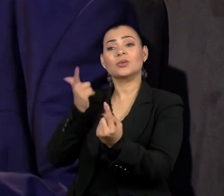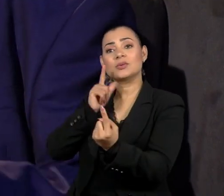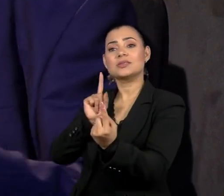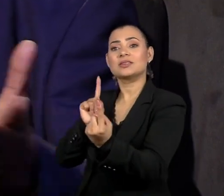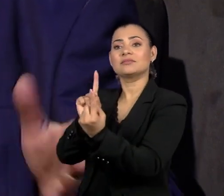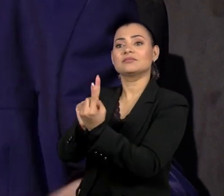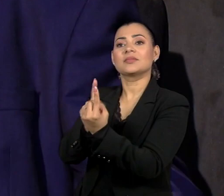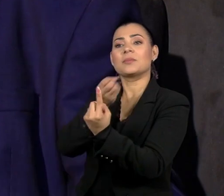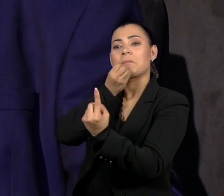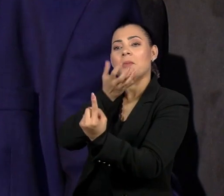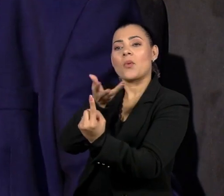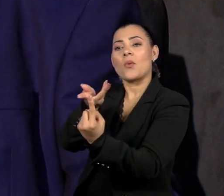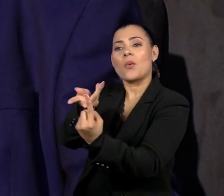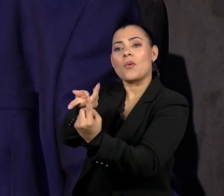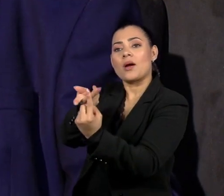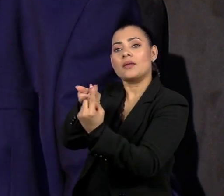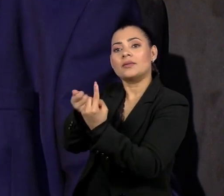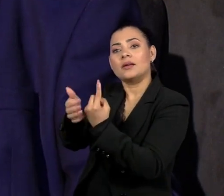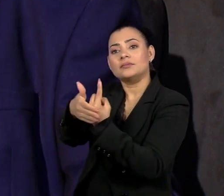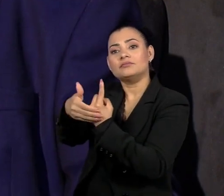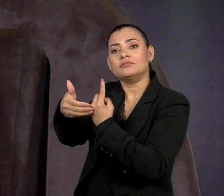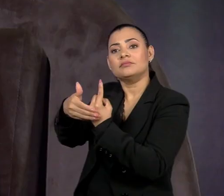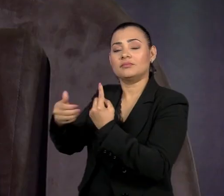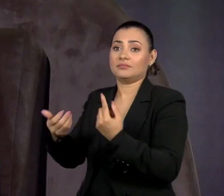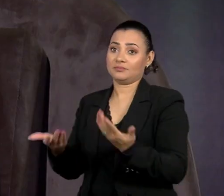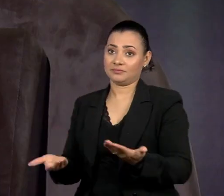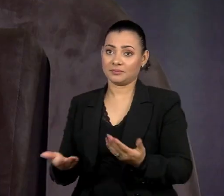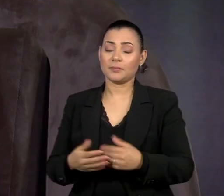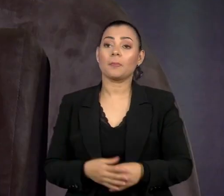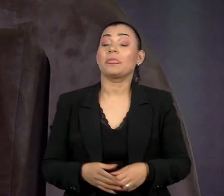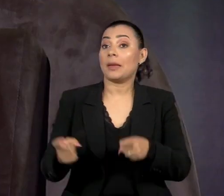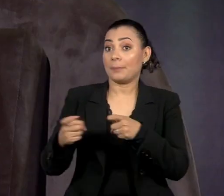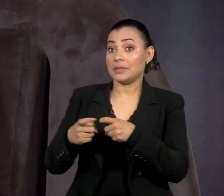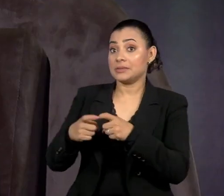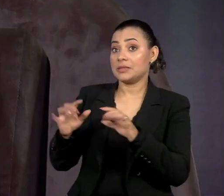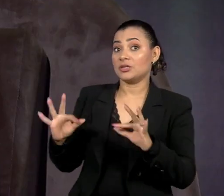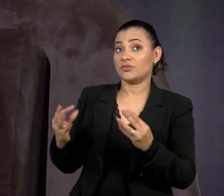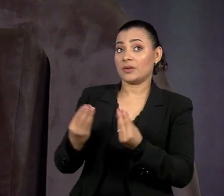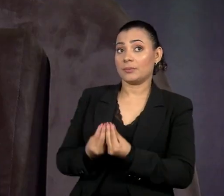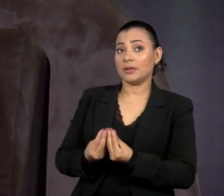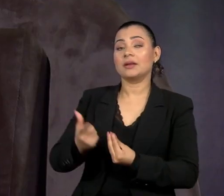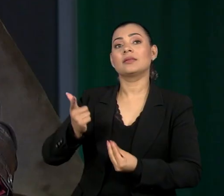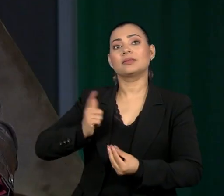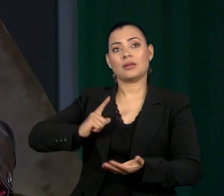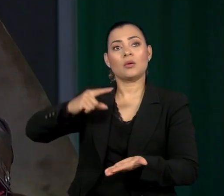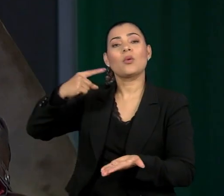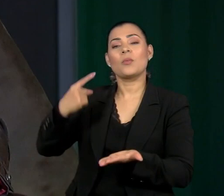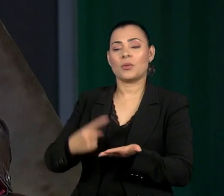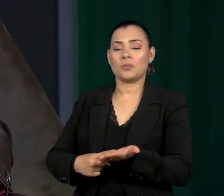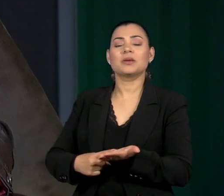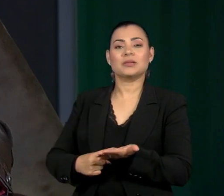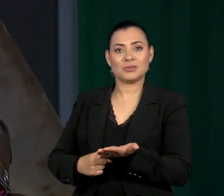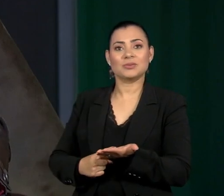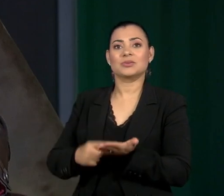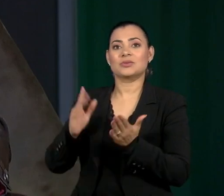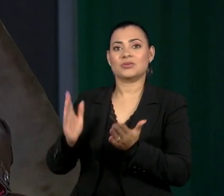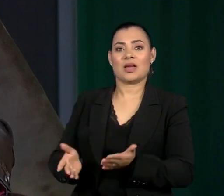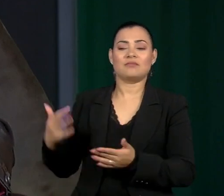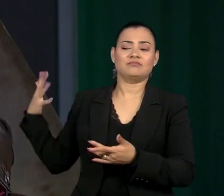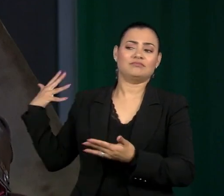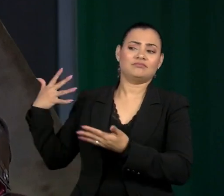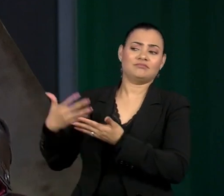sua pele ou de qualquer grupo de minoria, né? A medicina de família, ela traz esse compromisso, né, na sua gênese,